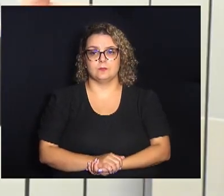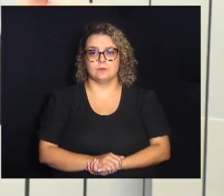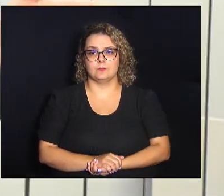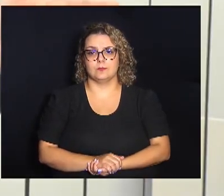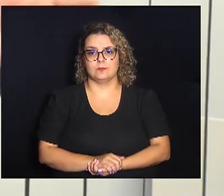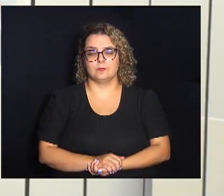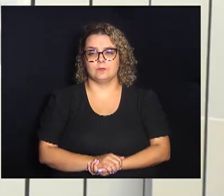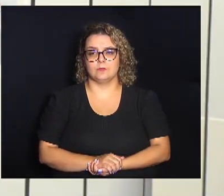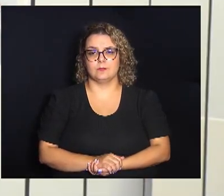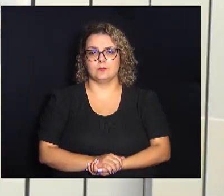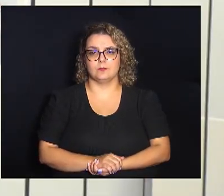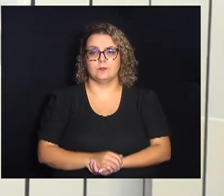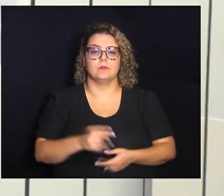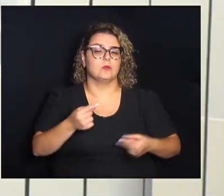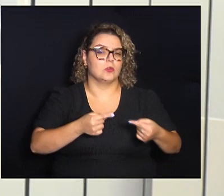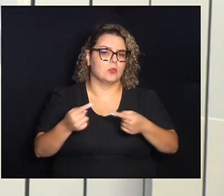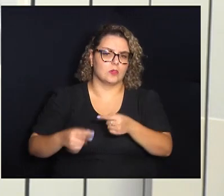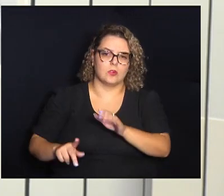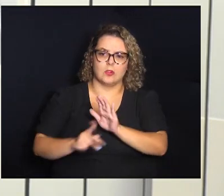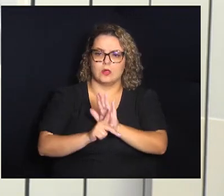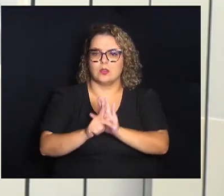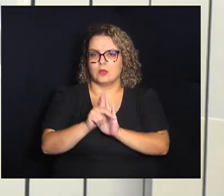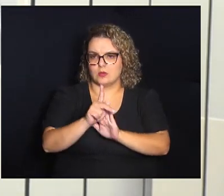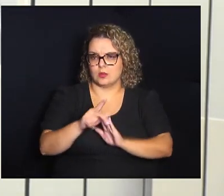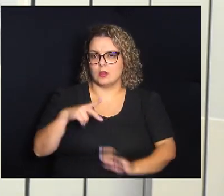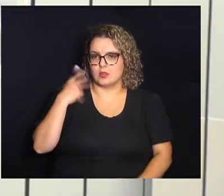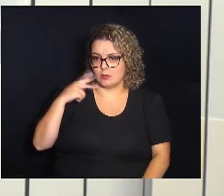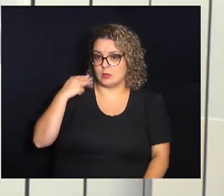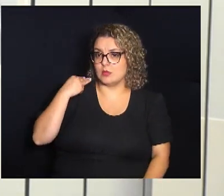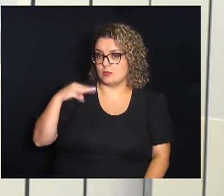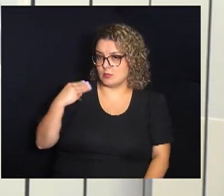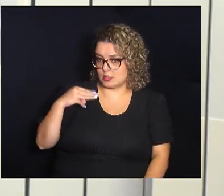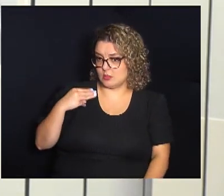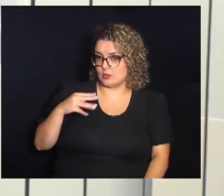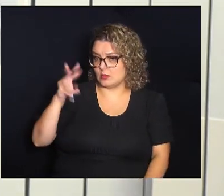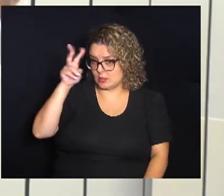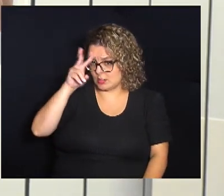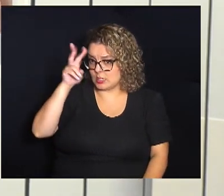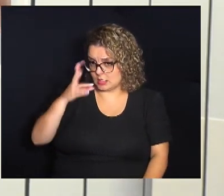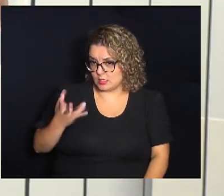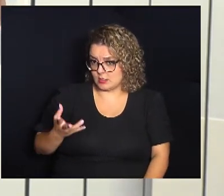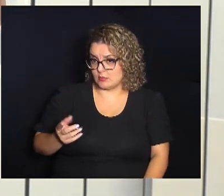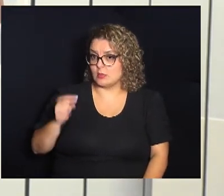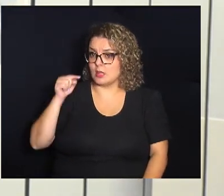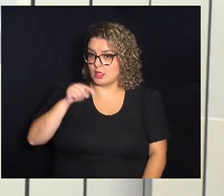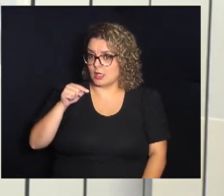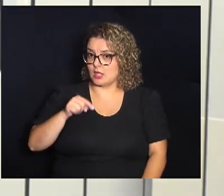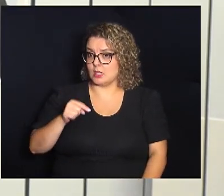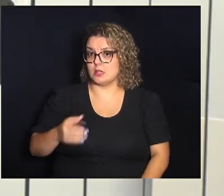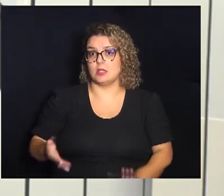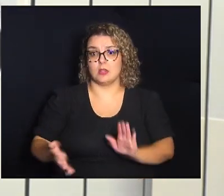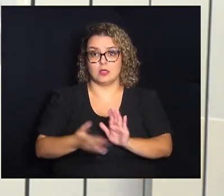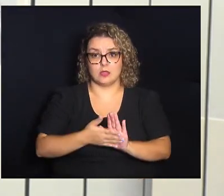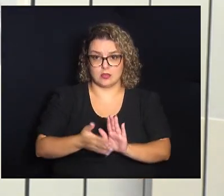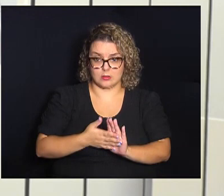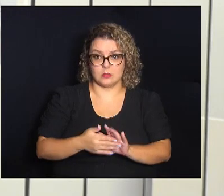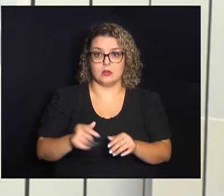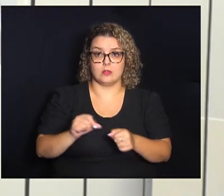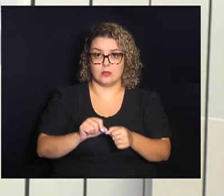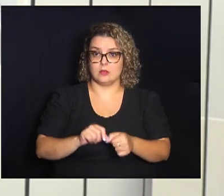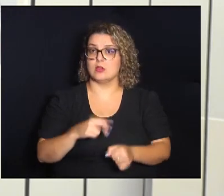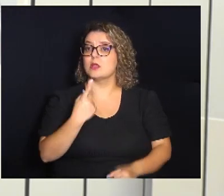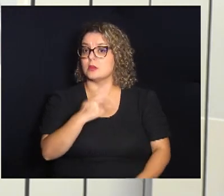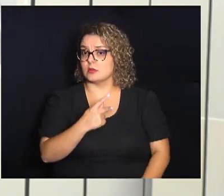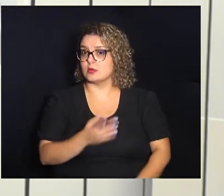E durante a discussão do projeto, a vereadora Marina Conte lembrou que essa foi uma proposta feita por